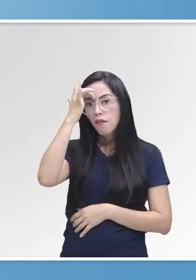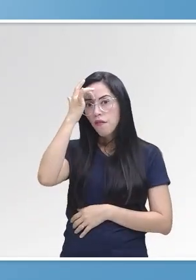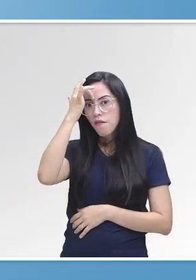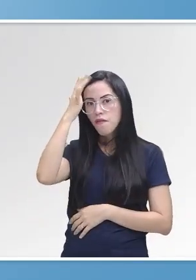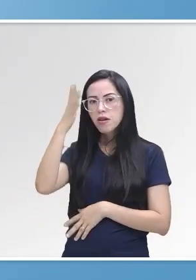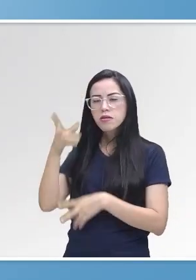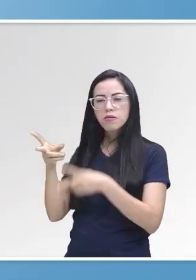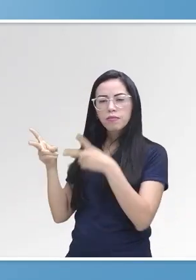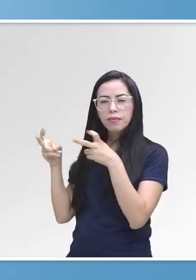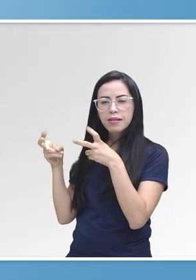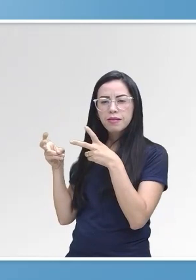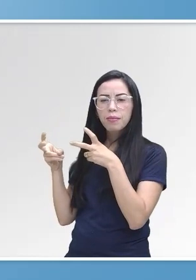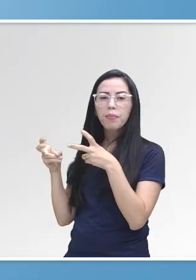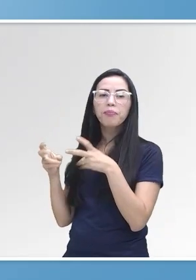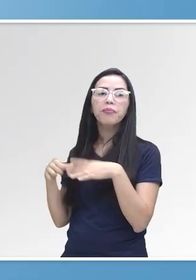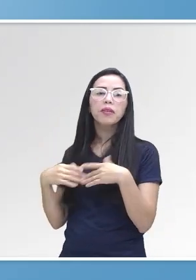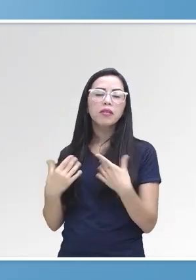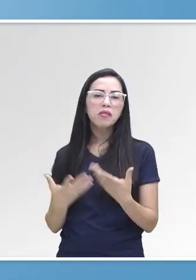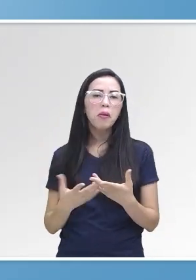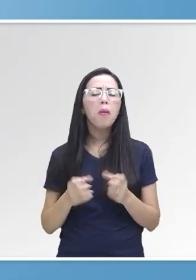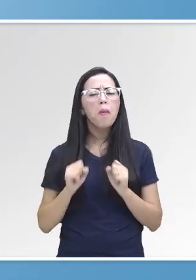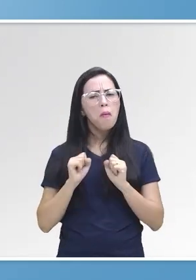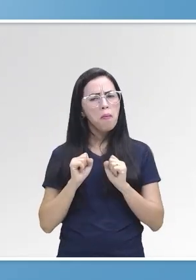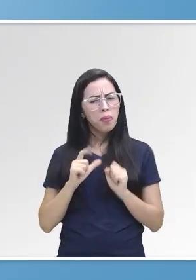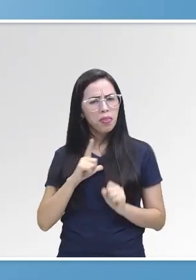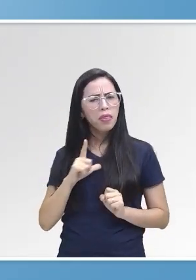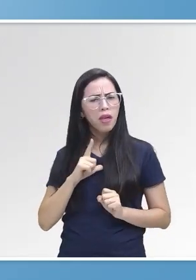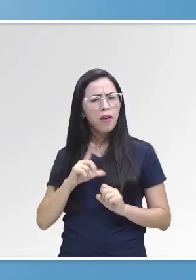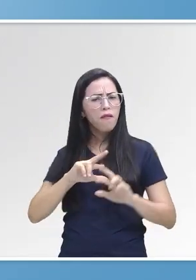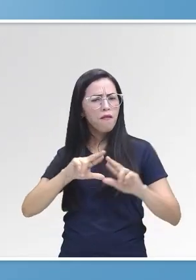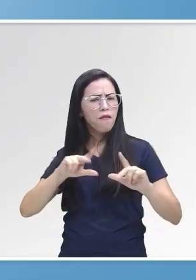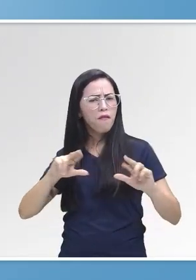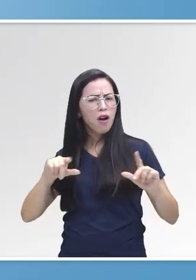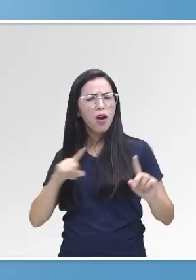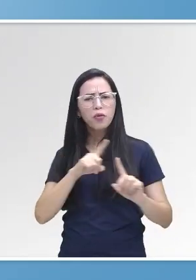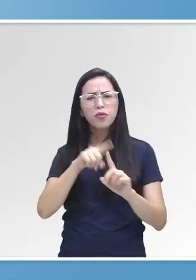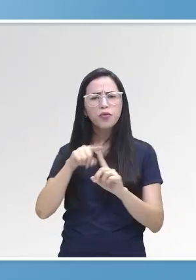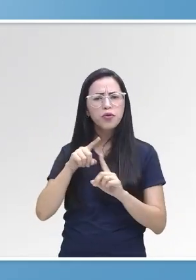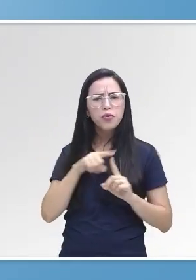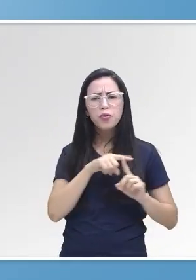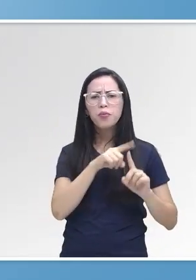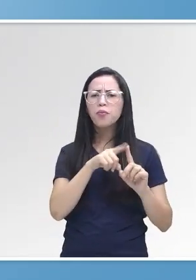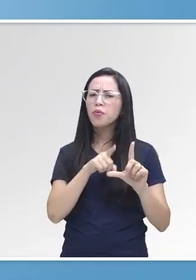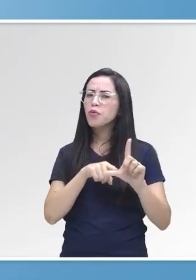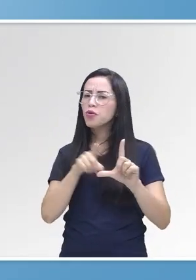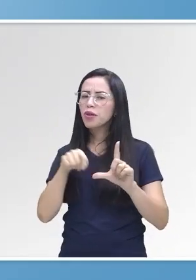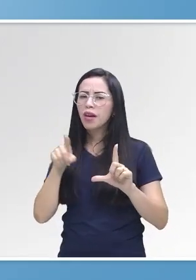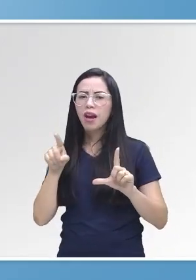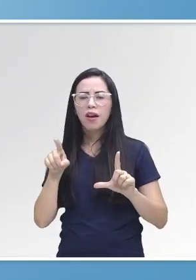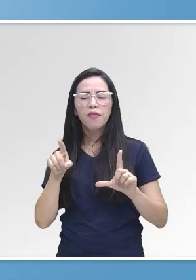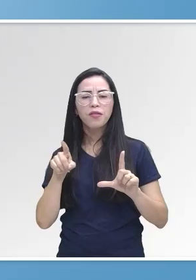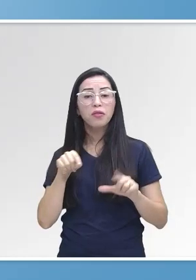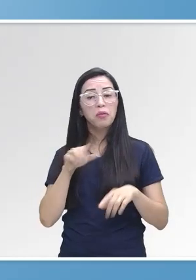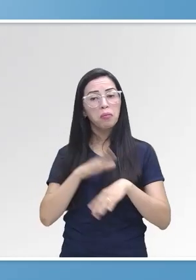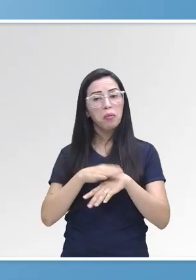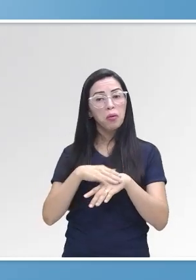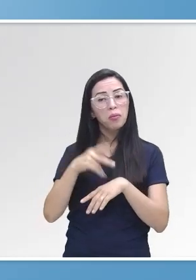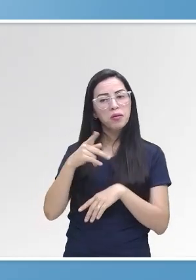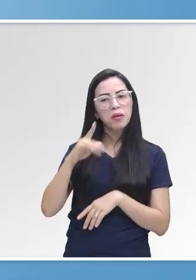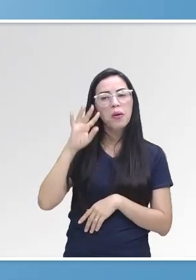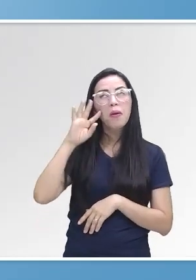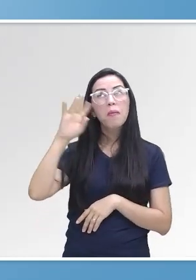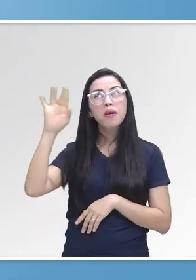fazer gráficos de várias maneiras né de várias formas ó só usar a imaginação